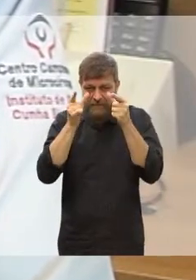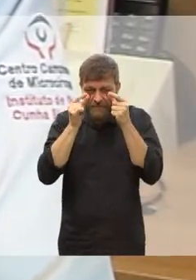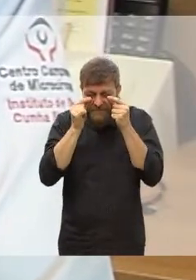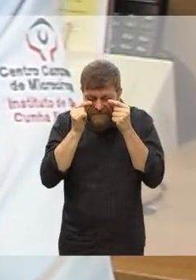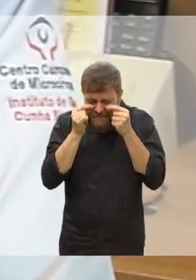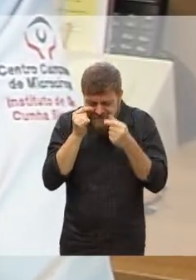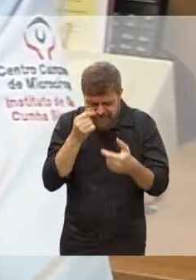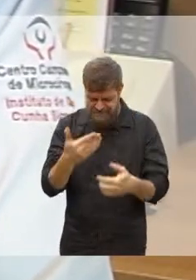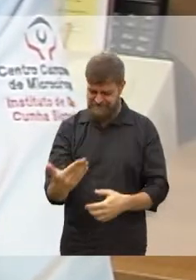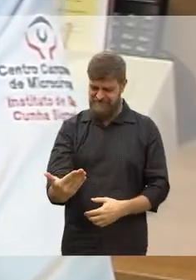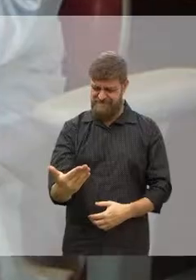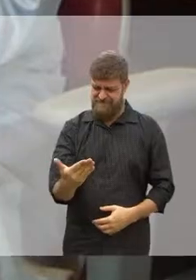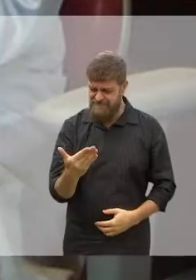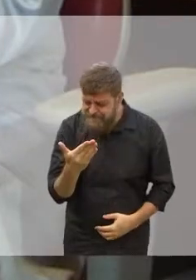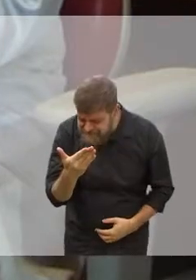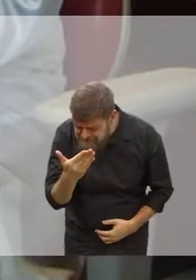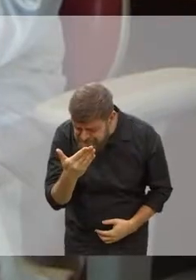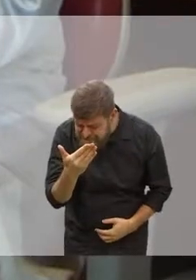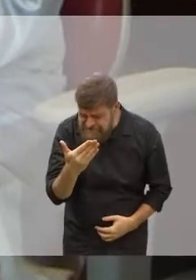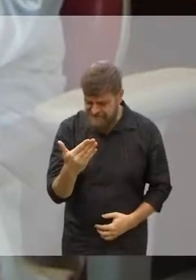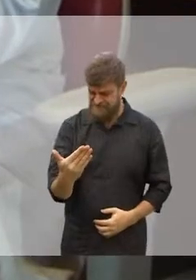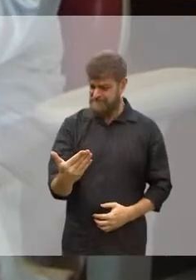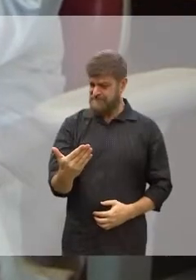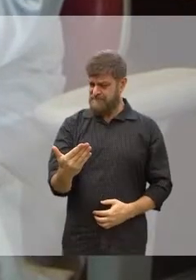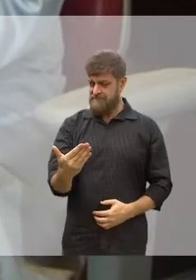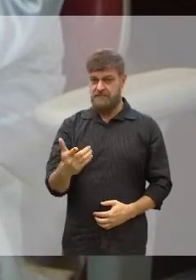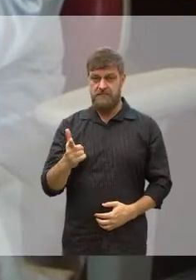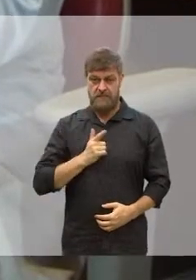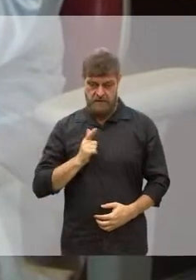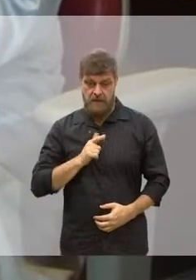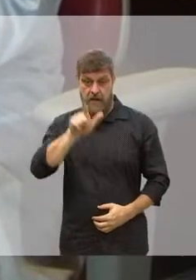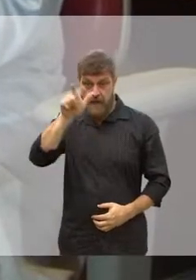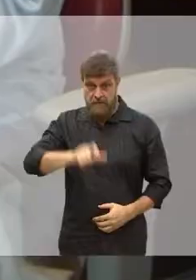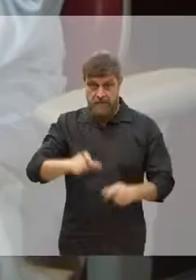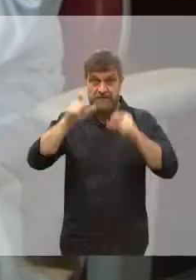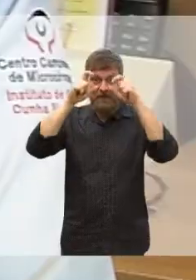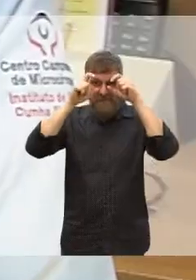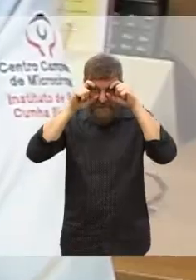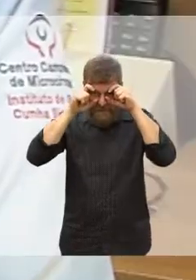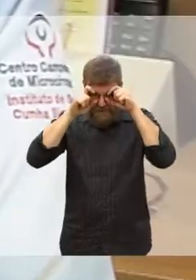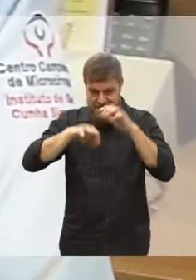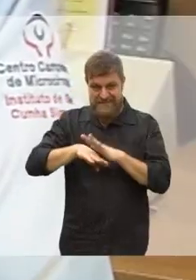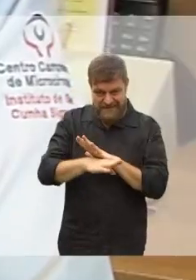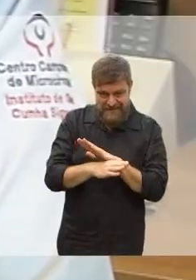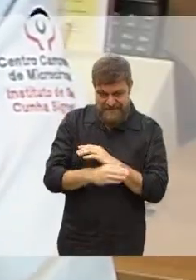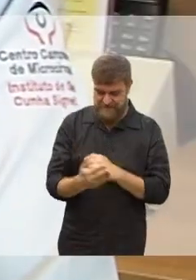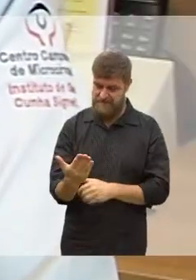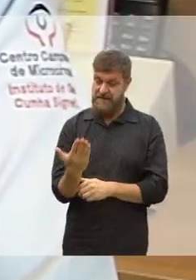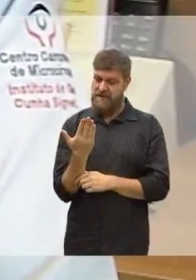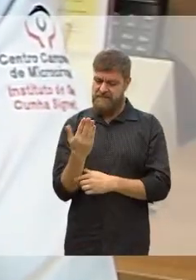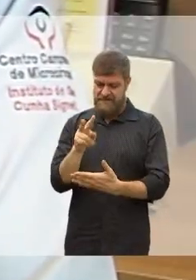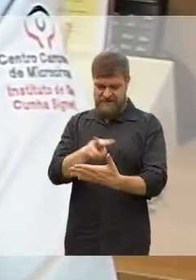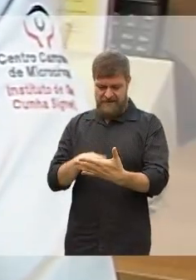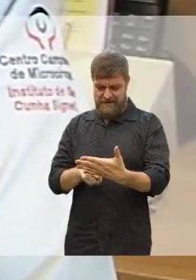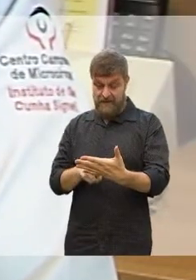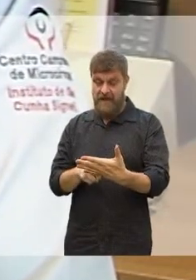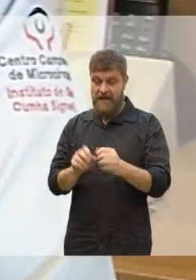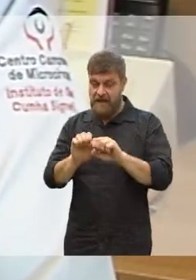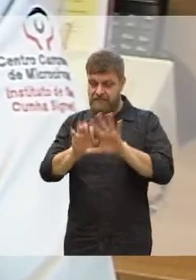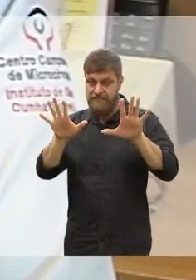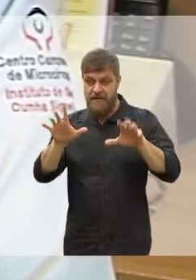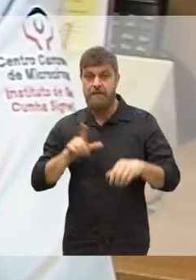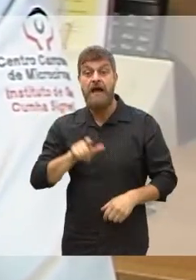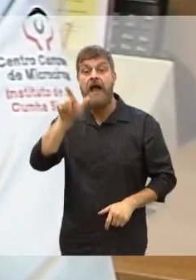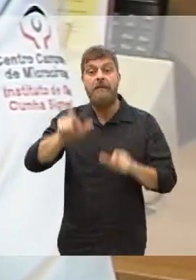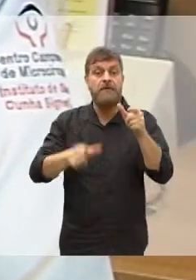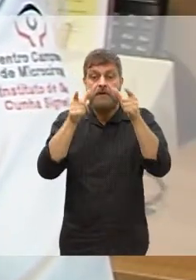a deficiência visual provocada por refração, seja miopia, hipermetropia e astigmatismo. Mas as pessoas que não